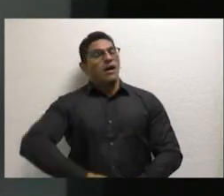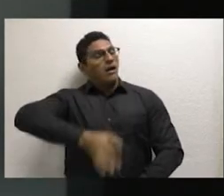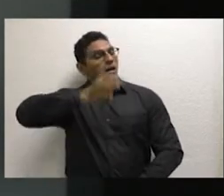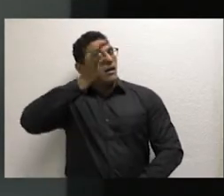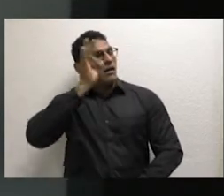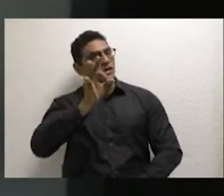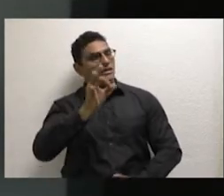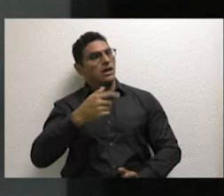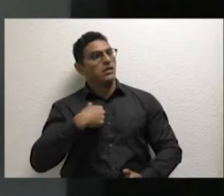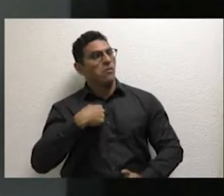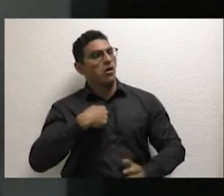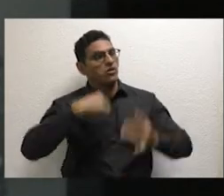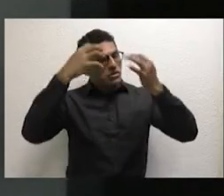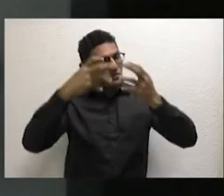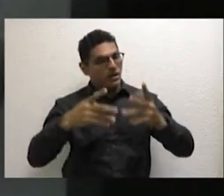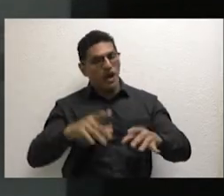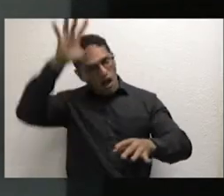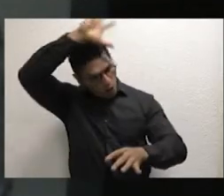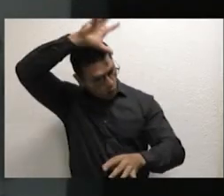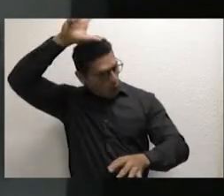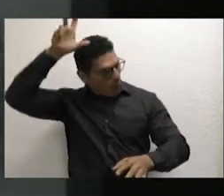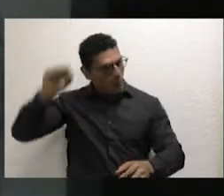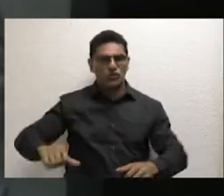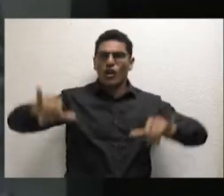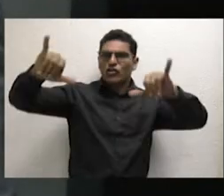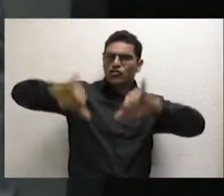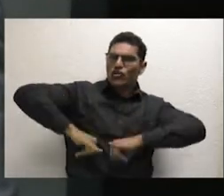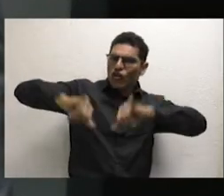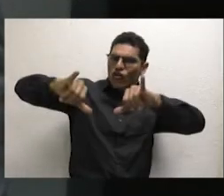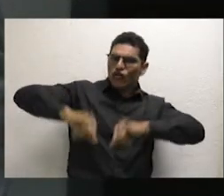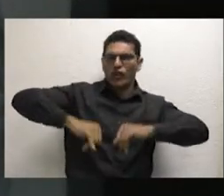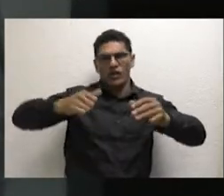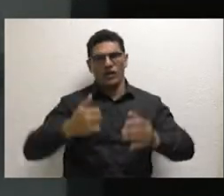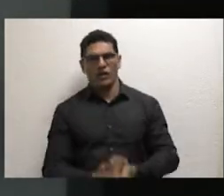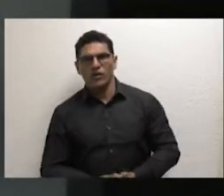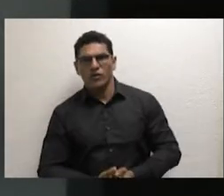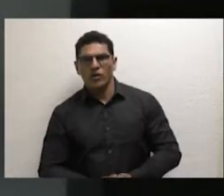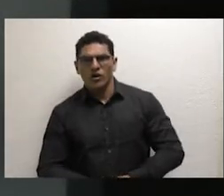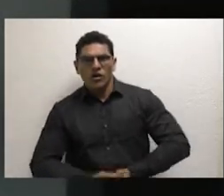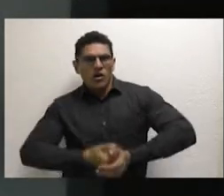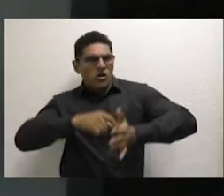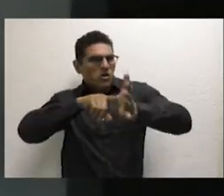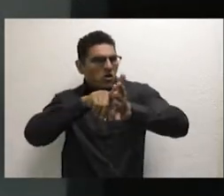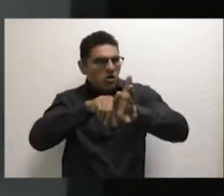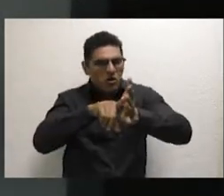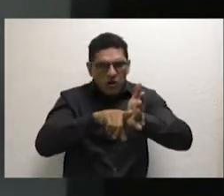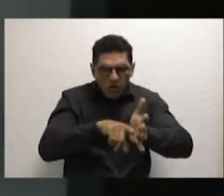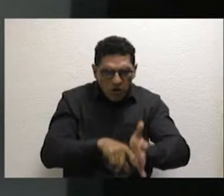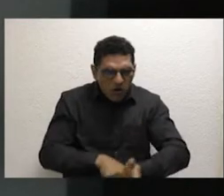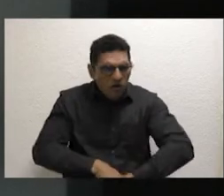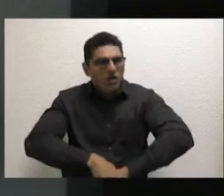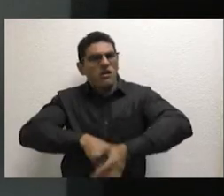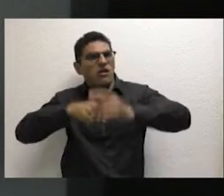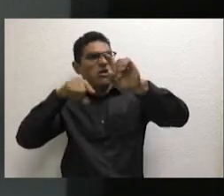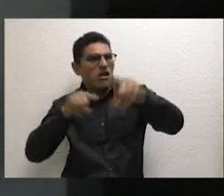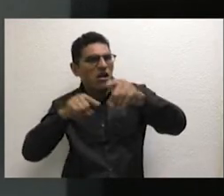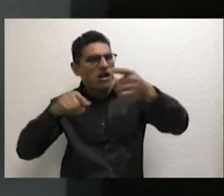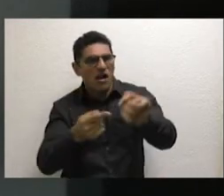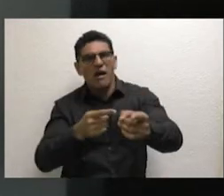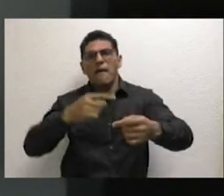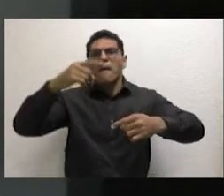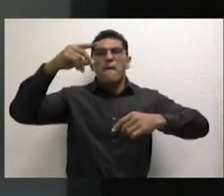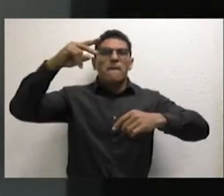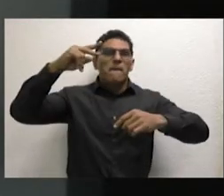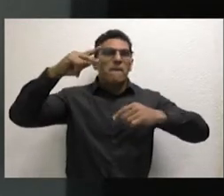afirmar o Amazonas sofreu um grande estelionato político de um governo que